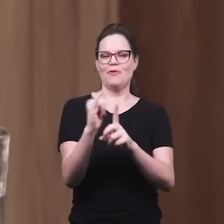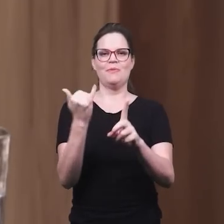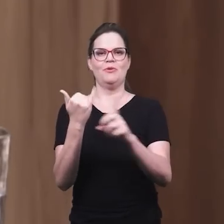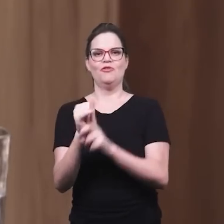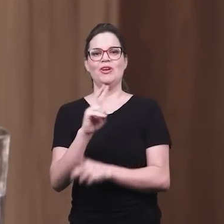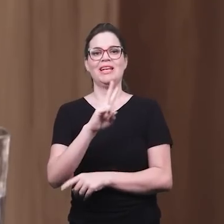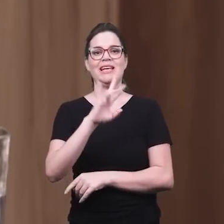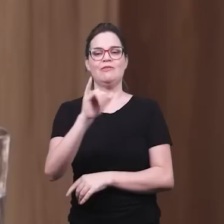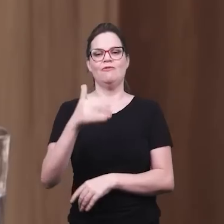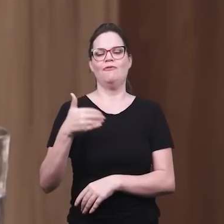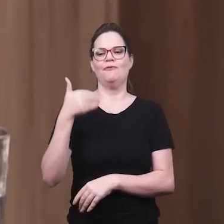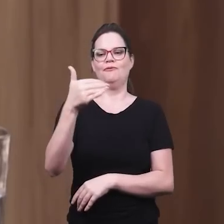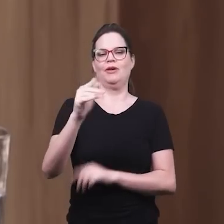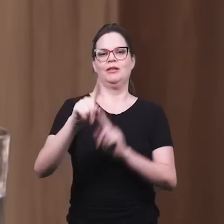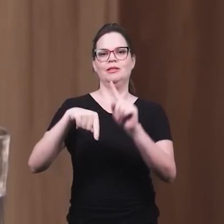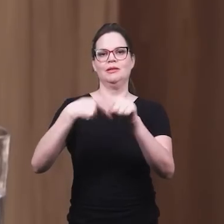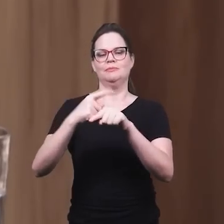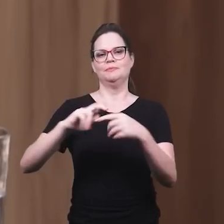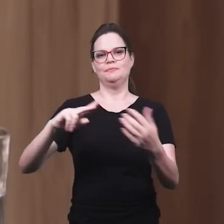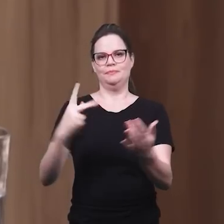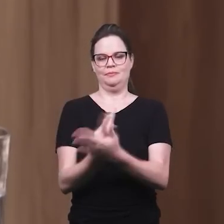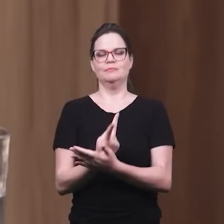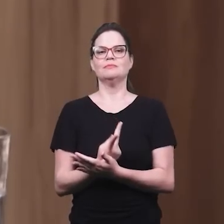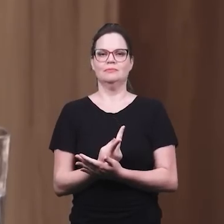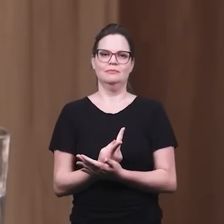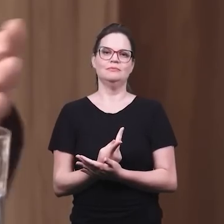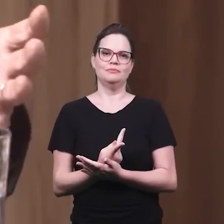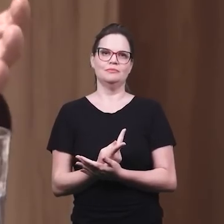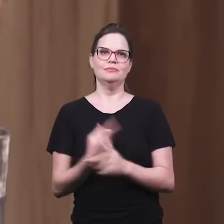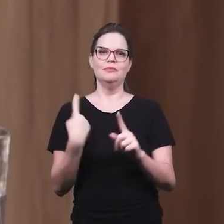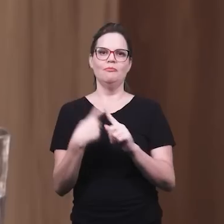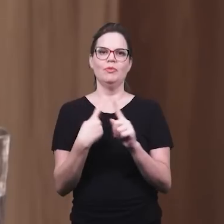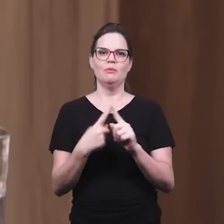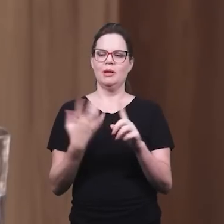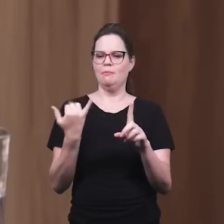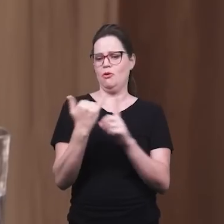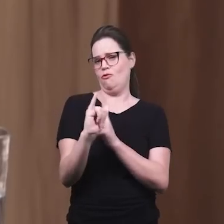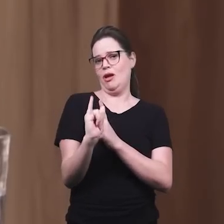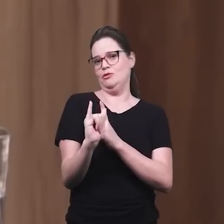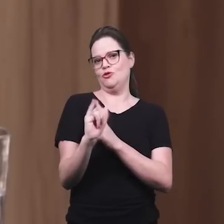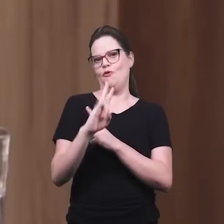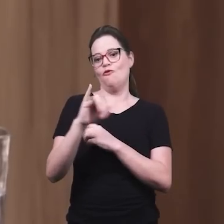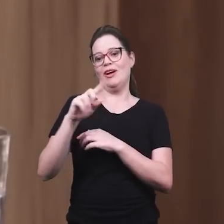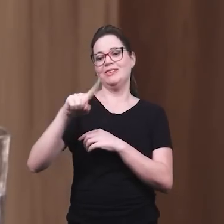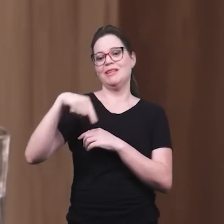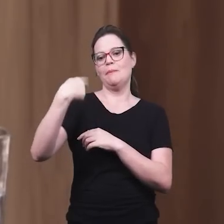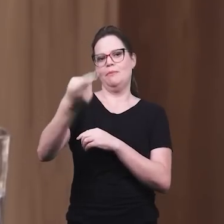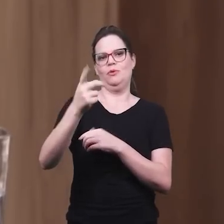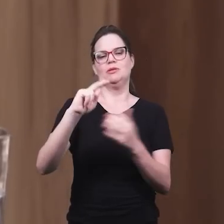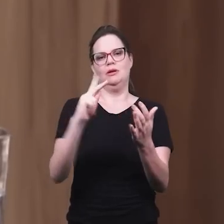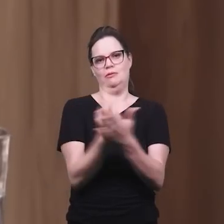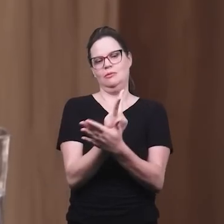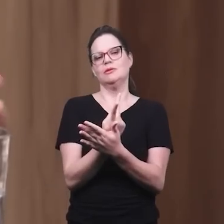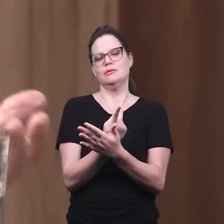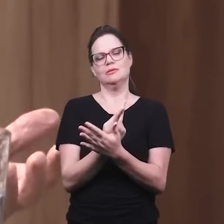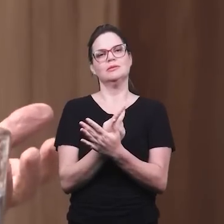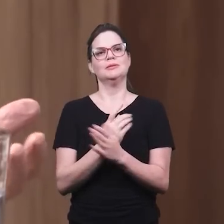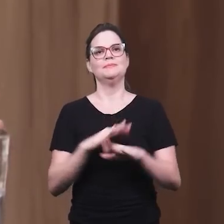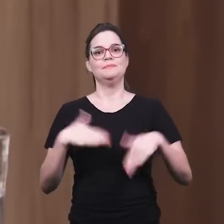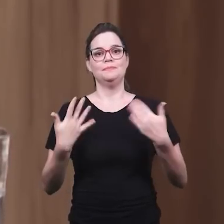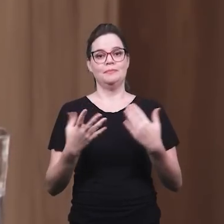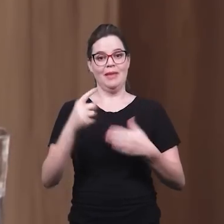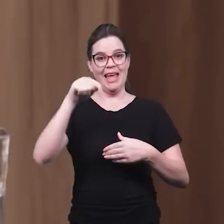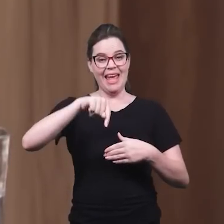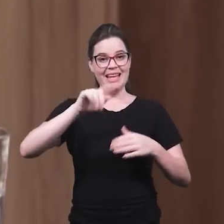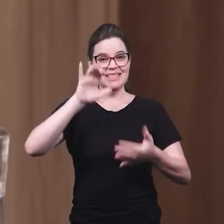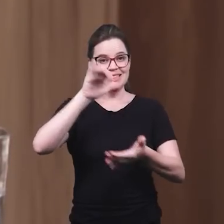vai acontecer num campo, vamos dizer assim, que a gente chama de profético, né? E as bodas de Caná